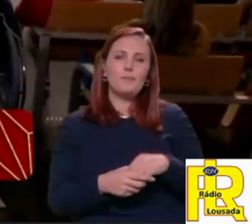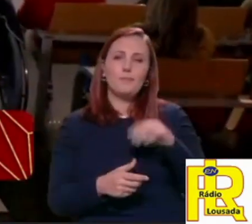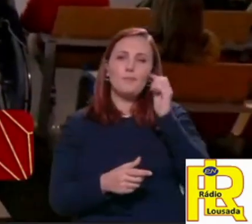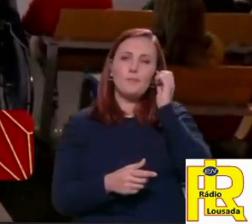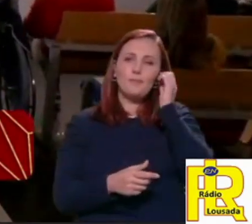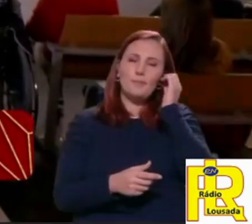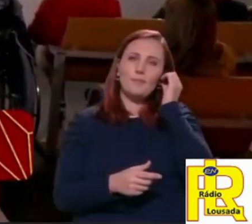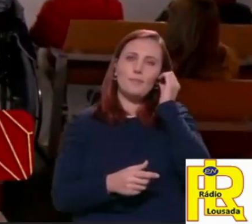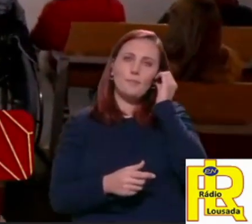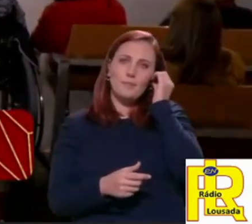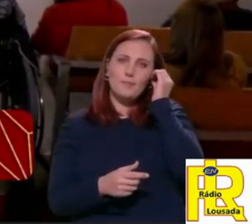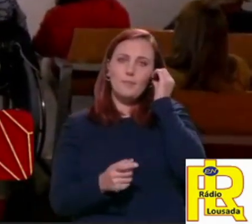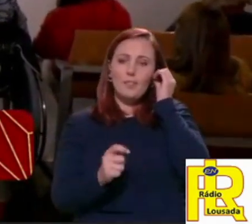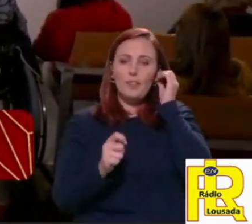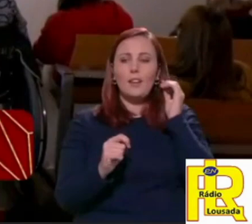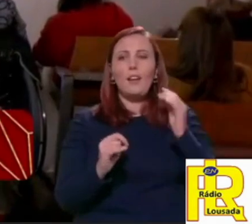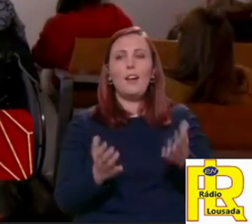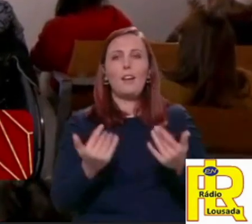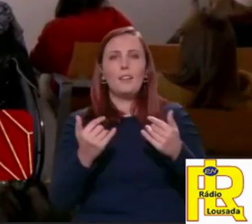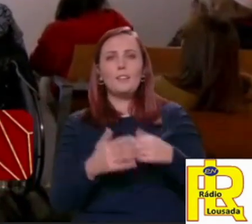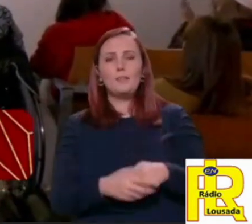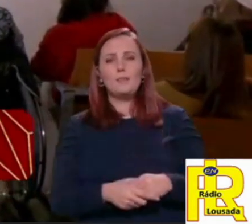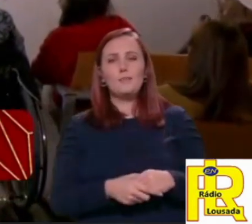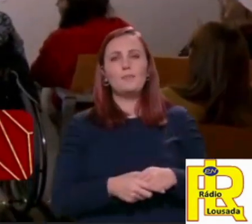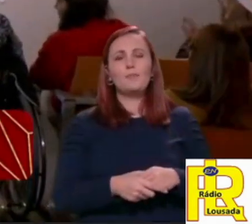hei hei